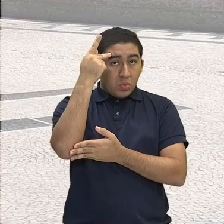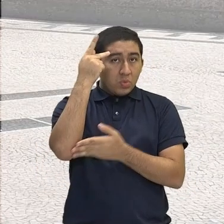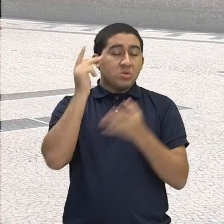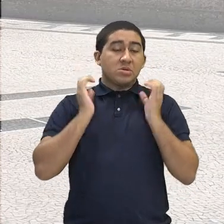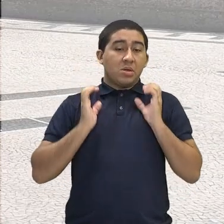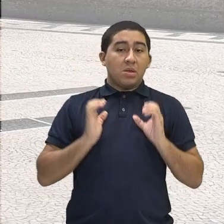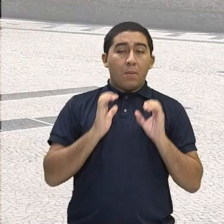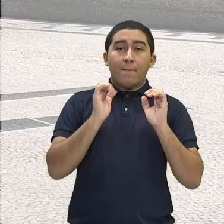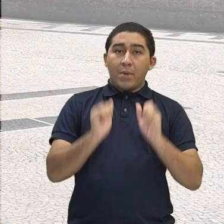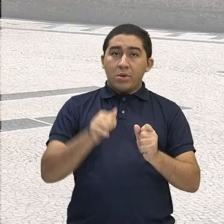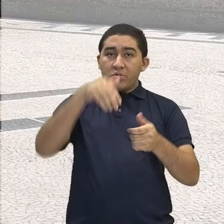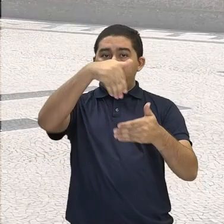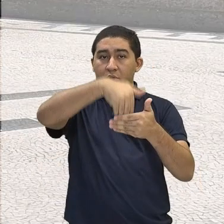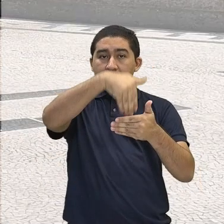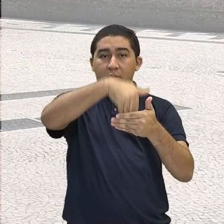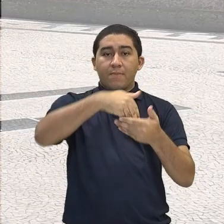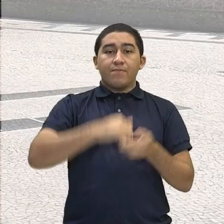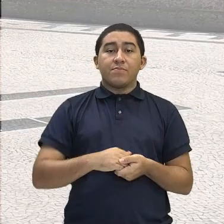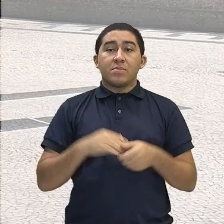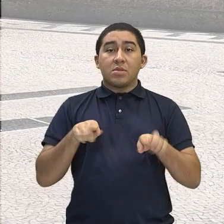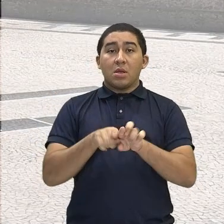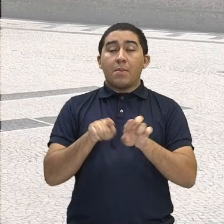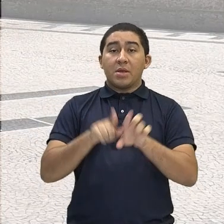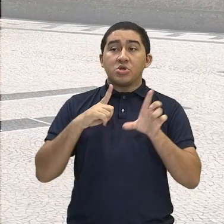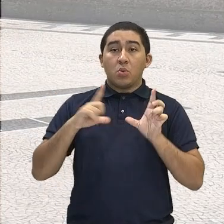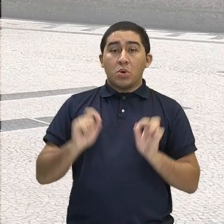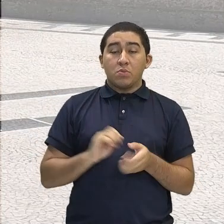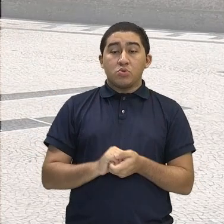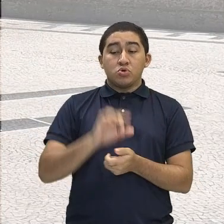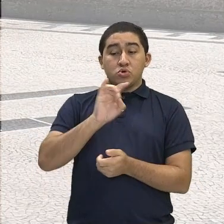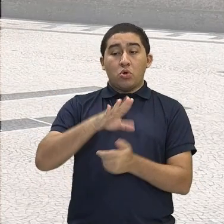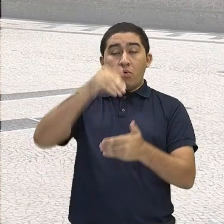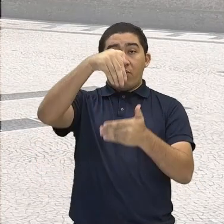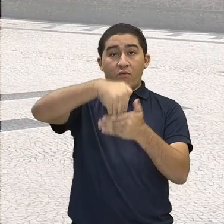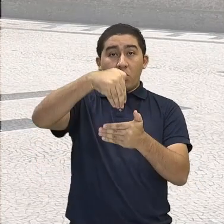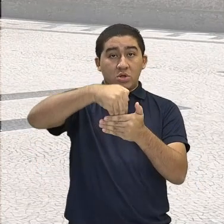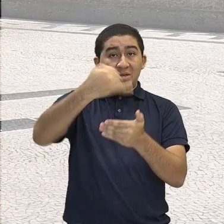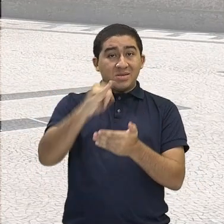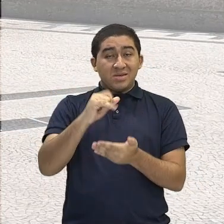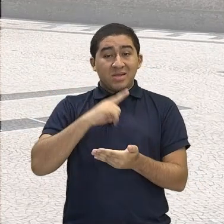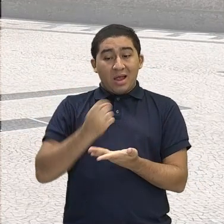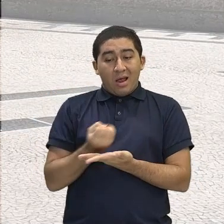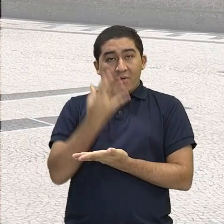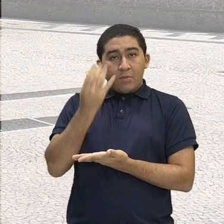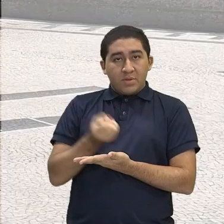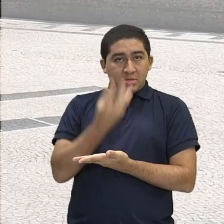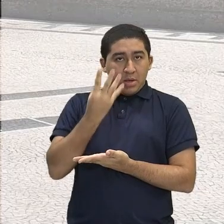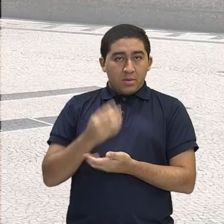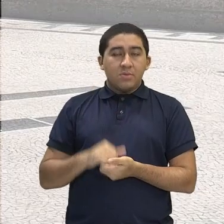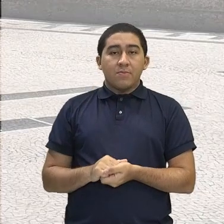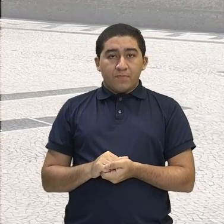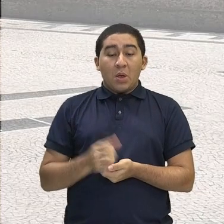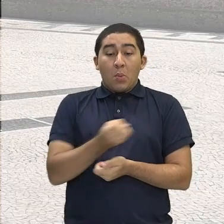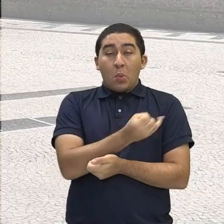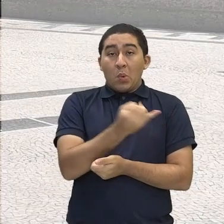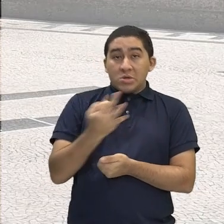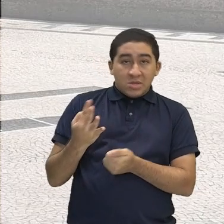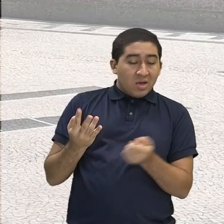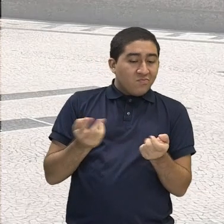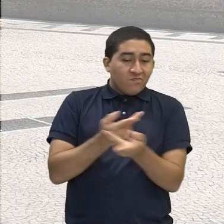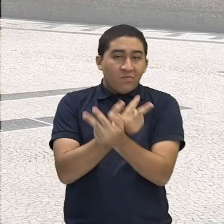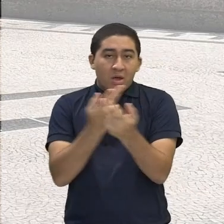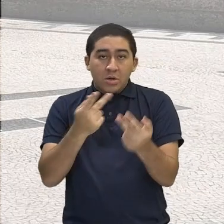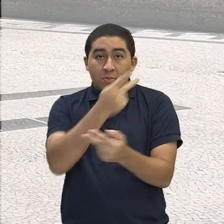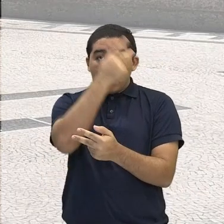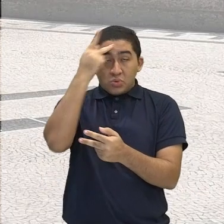poderiam votar. E também tinha a questão de só votar quem fosse alfabetizado. E uma grande quantidade das pessoas no Brasil